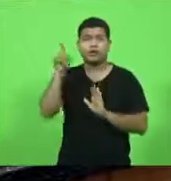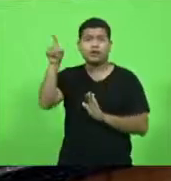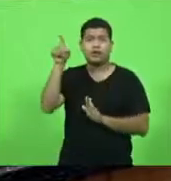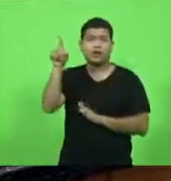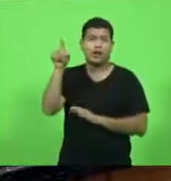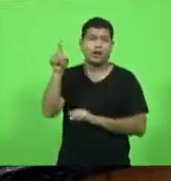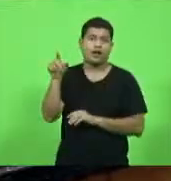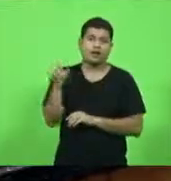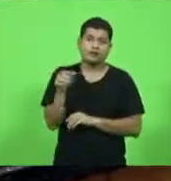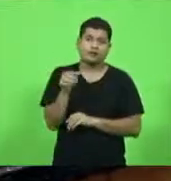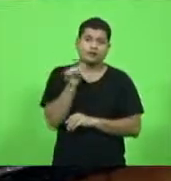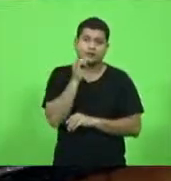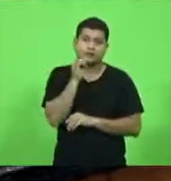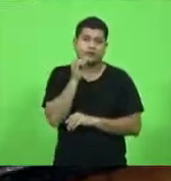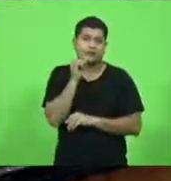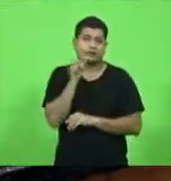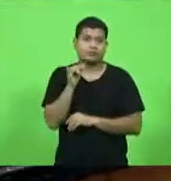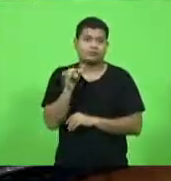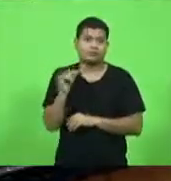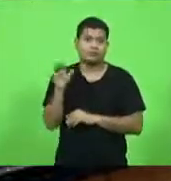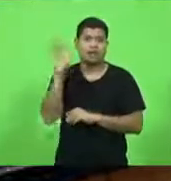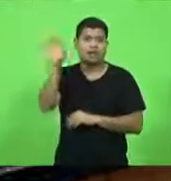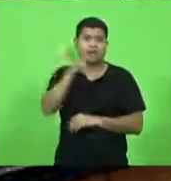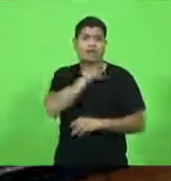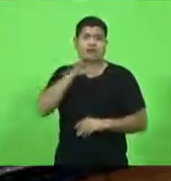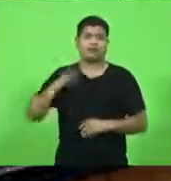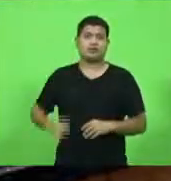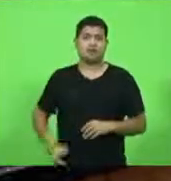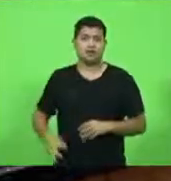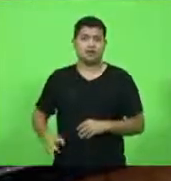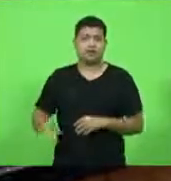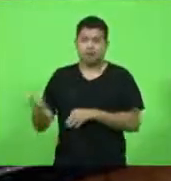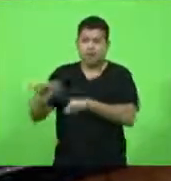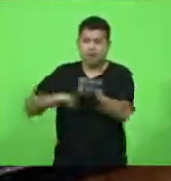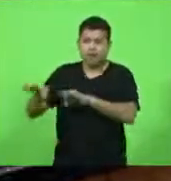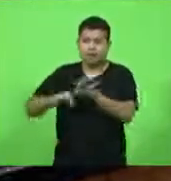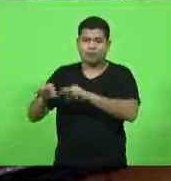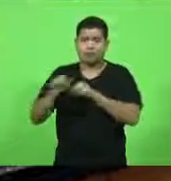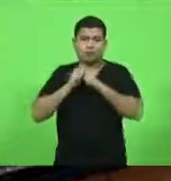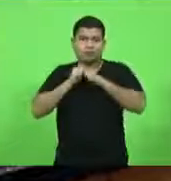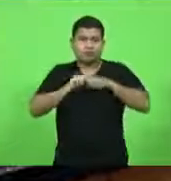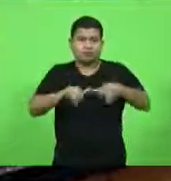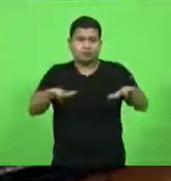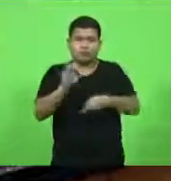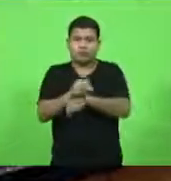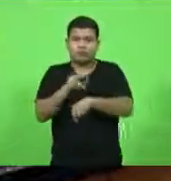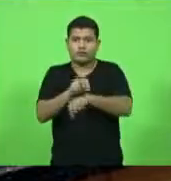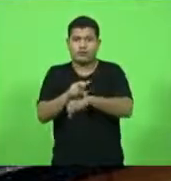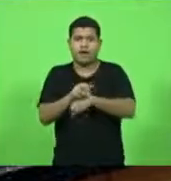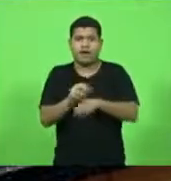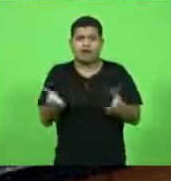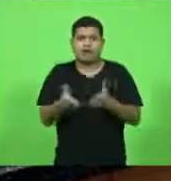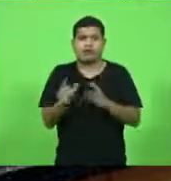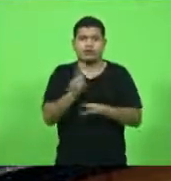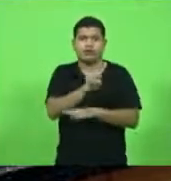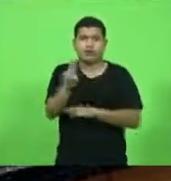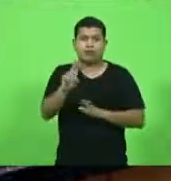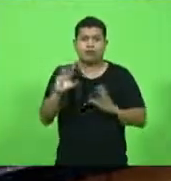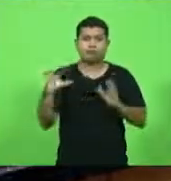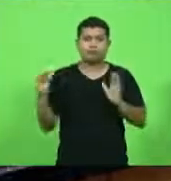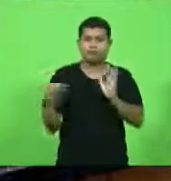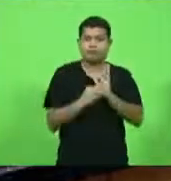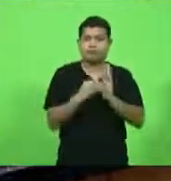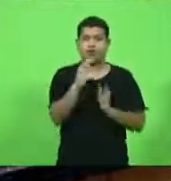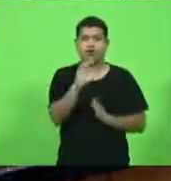sopa de pangolim com morcego, espalhou-se um vírus, batizaram o vírus de Covid-19, o vírus